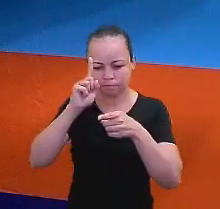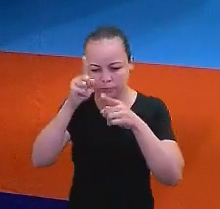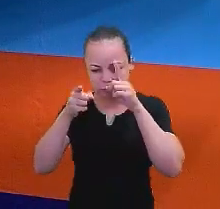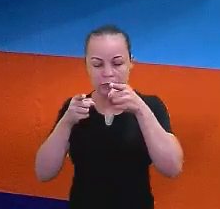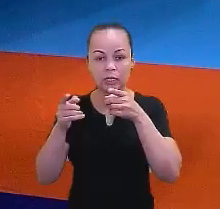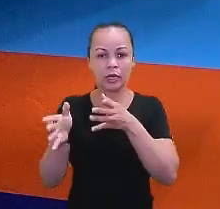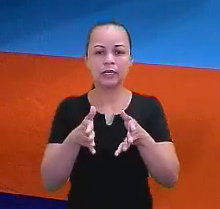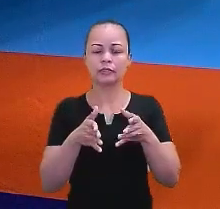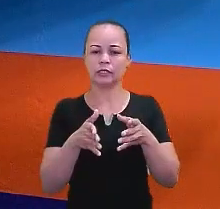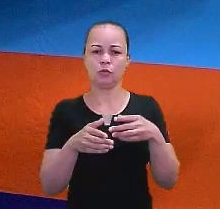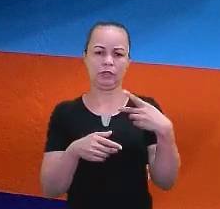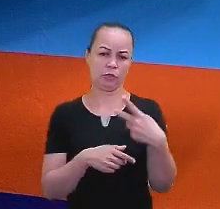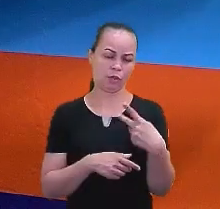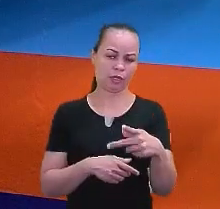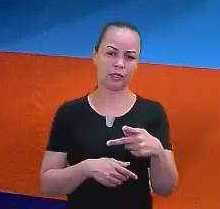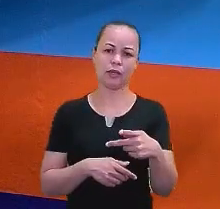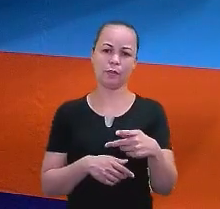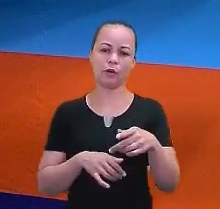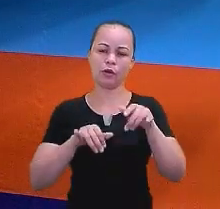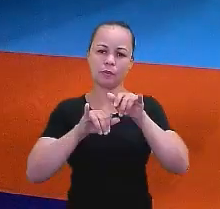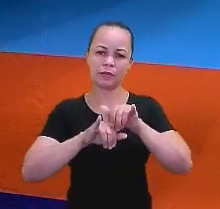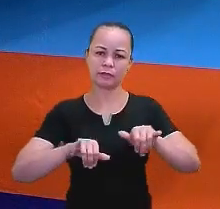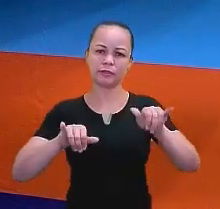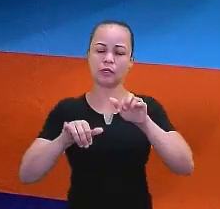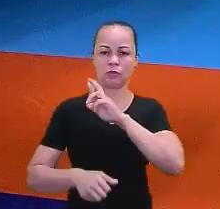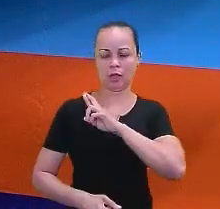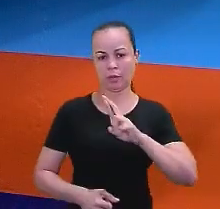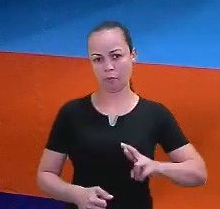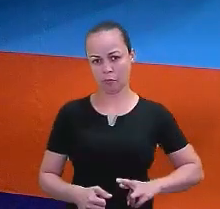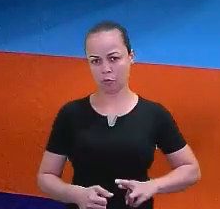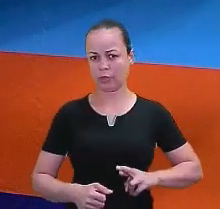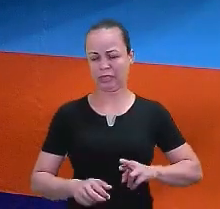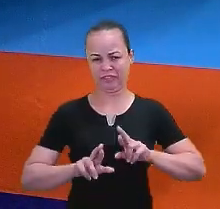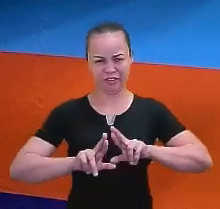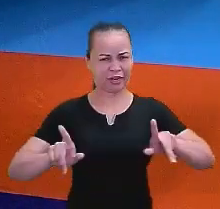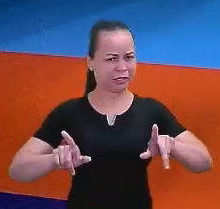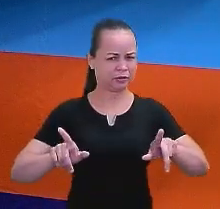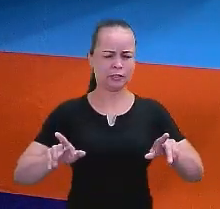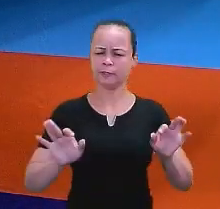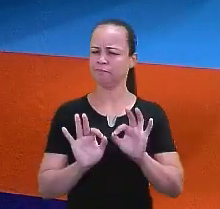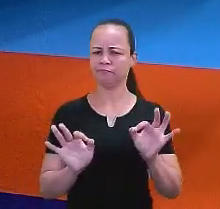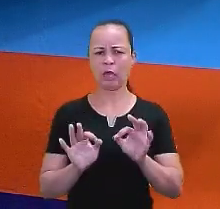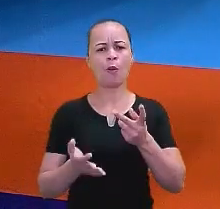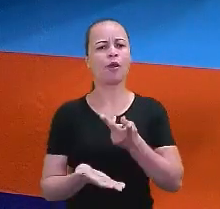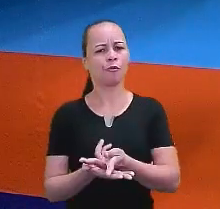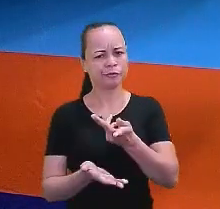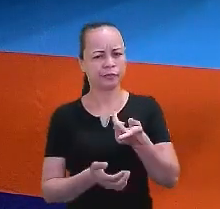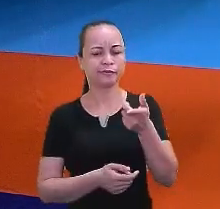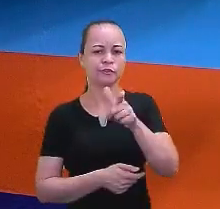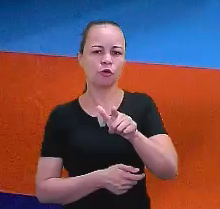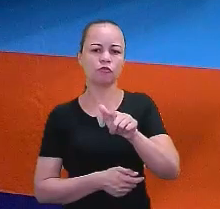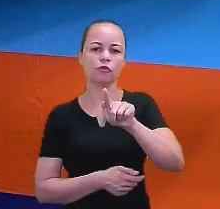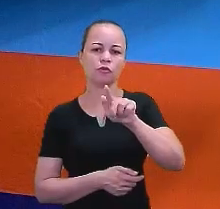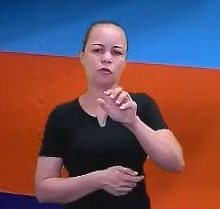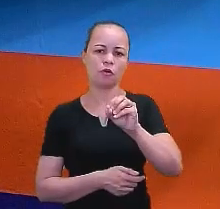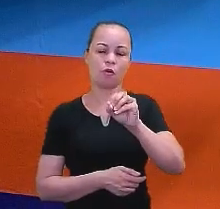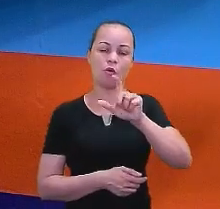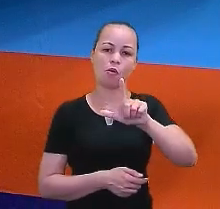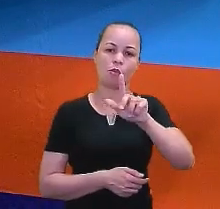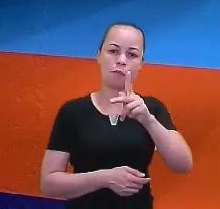da República, não vai ser diferente. Vai acontecer um novo golpe. Por quê? Quando a gente fala em golpe, a gente está falando